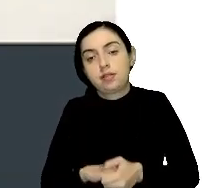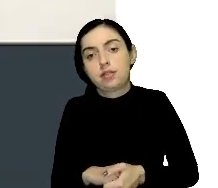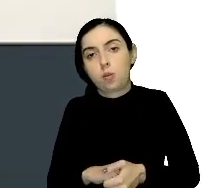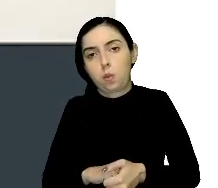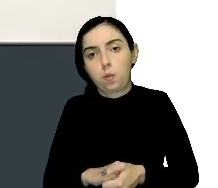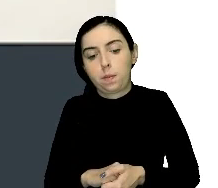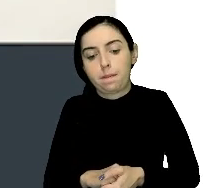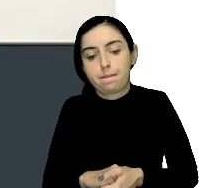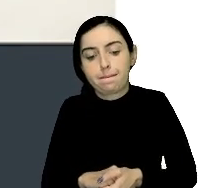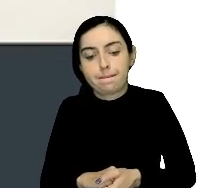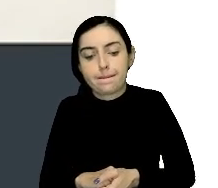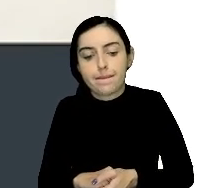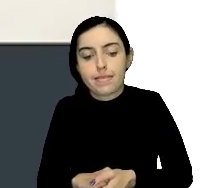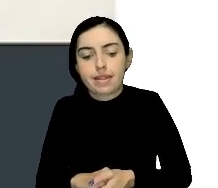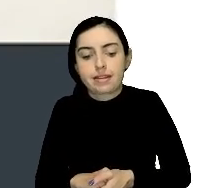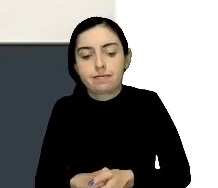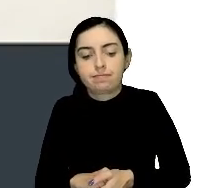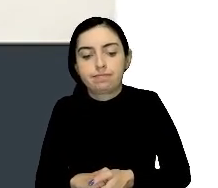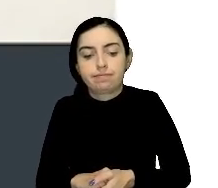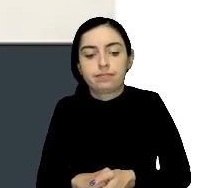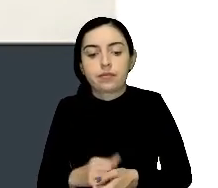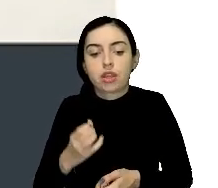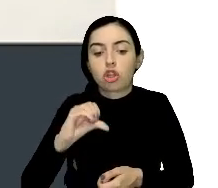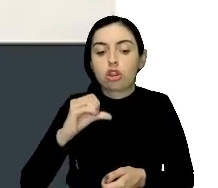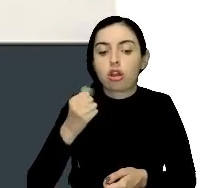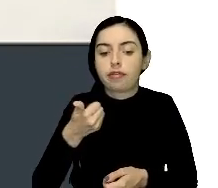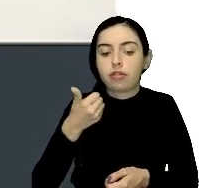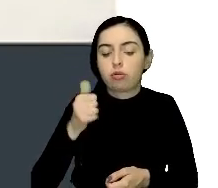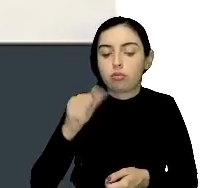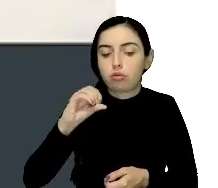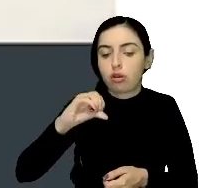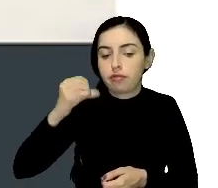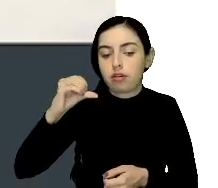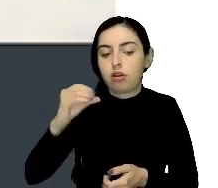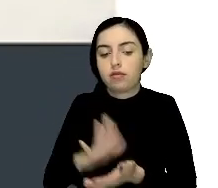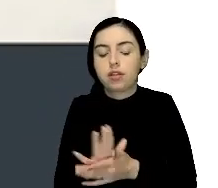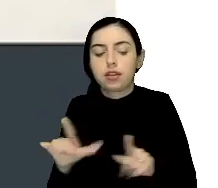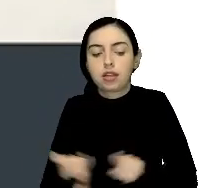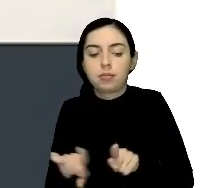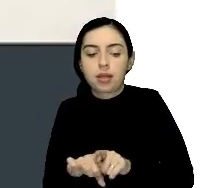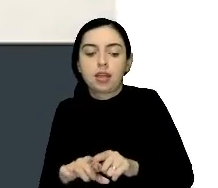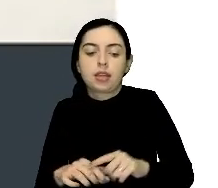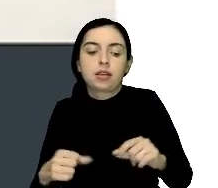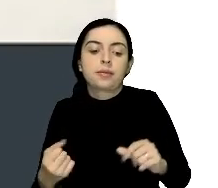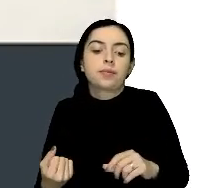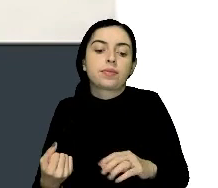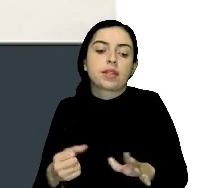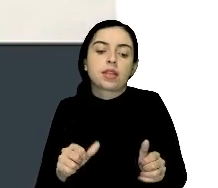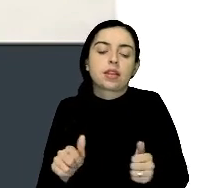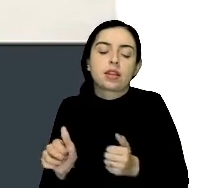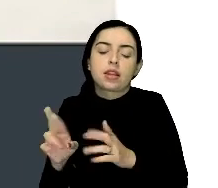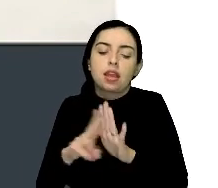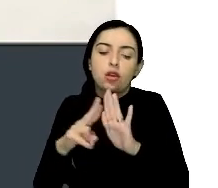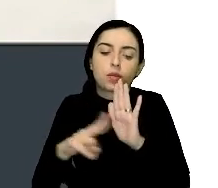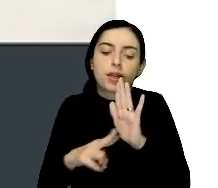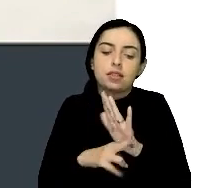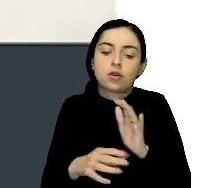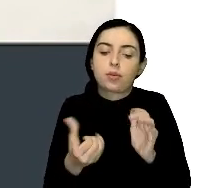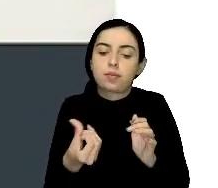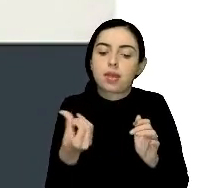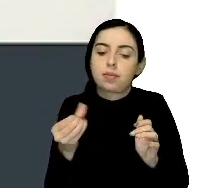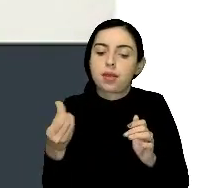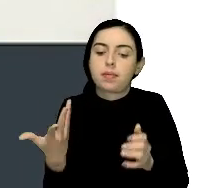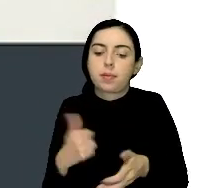Esse é o dispositivo os dispositivos da 9199, que também são regulamentados pela 666. Mas aqui a preocupação